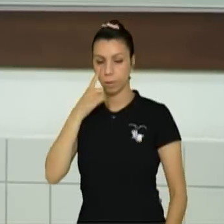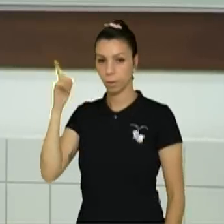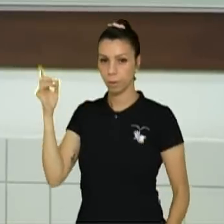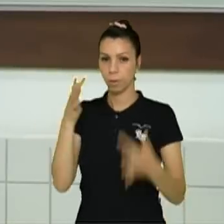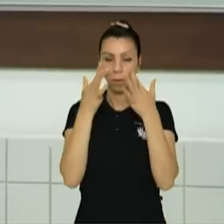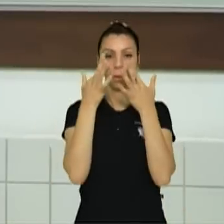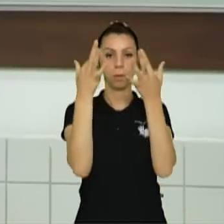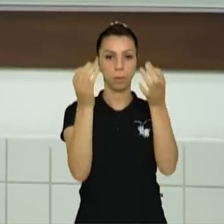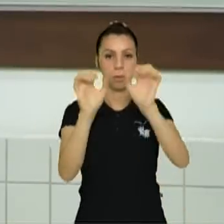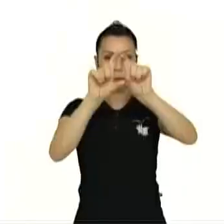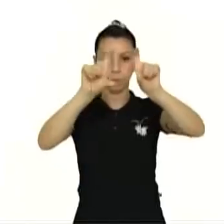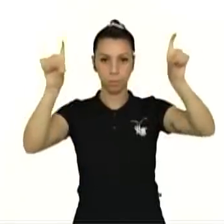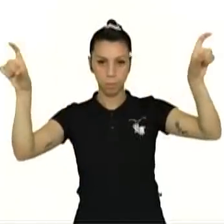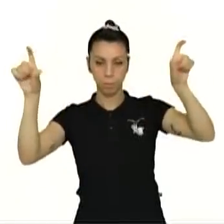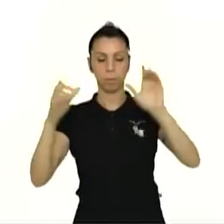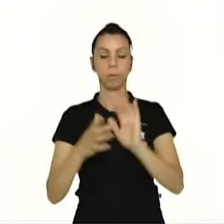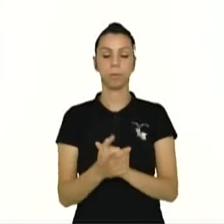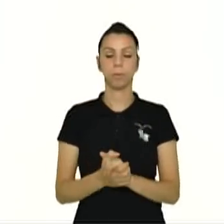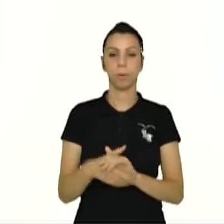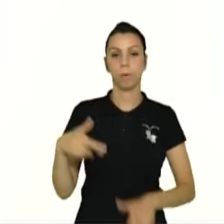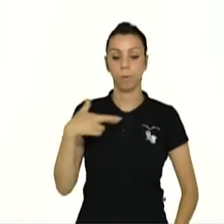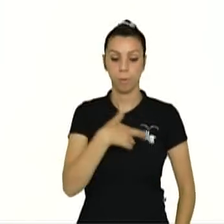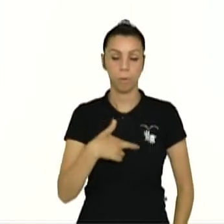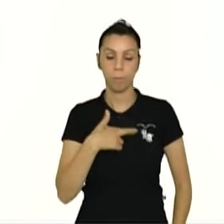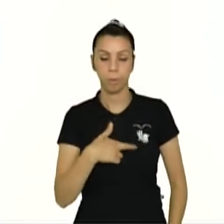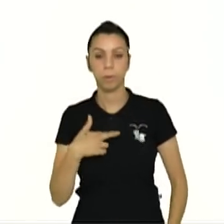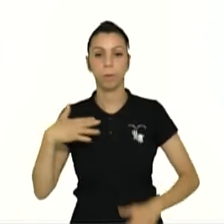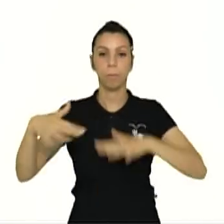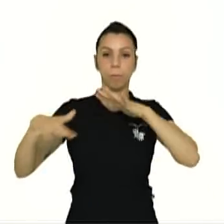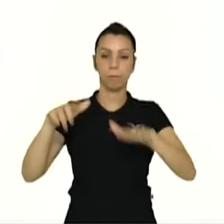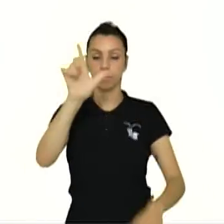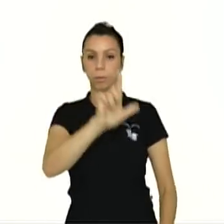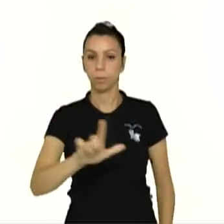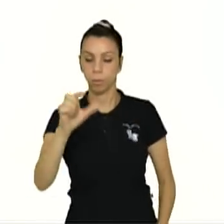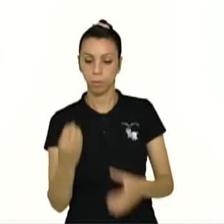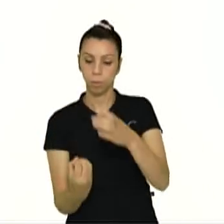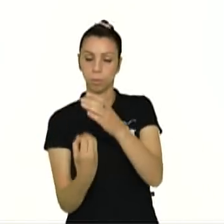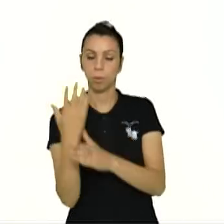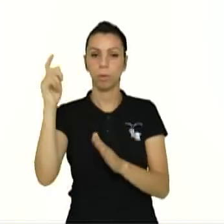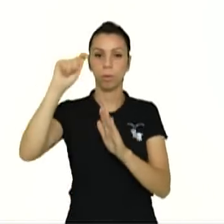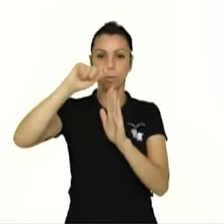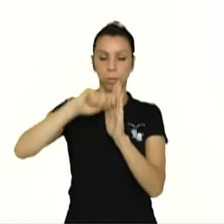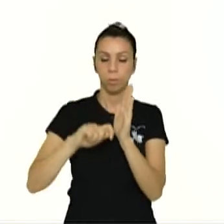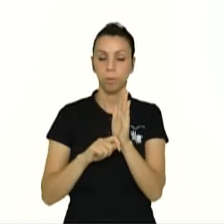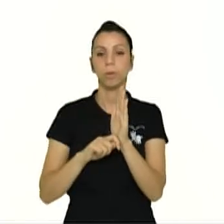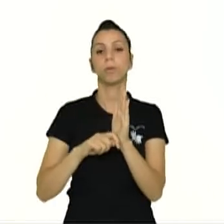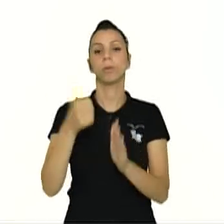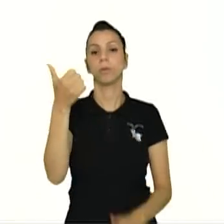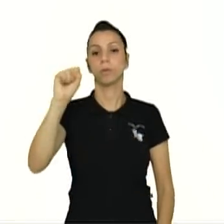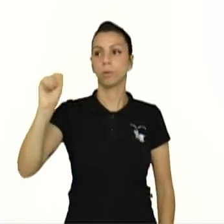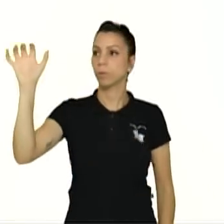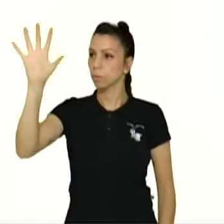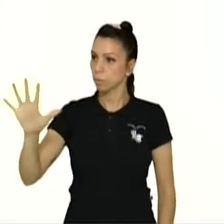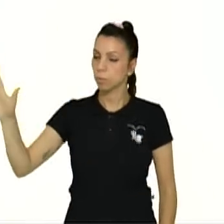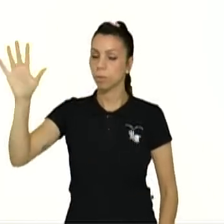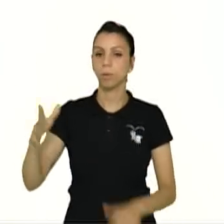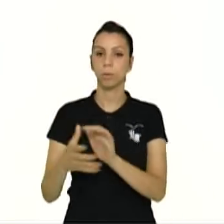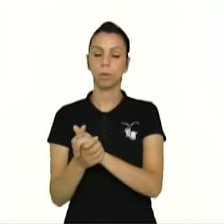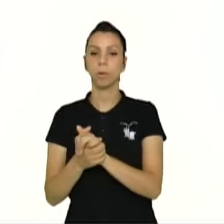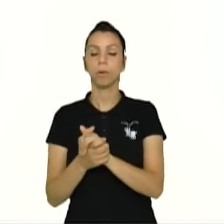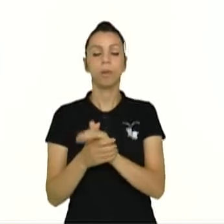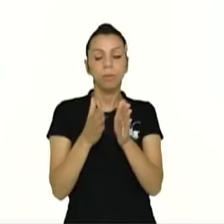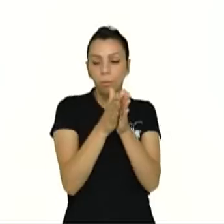bem atenção no enunciado. O romantismo foi um movimento literário que surgiu no final do século XVIII na Europa e se estendeu até o